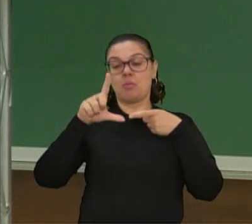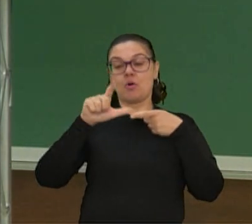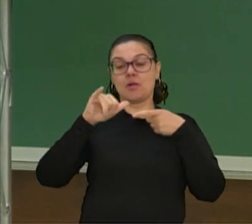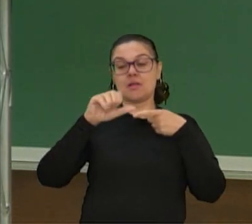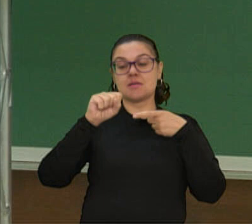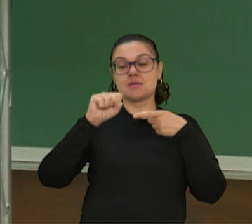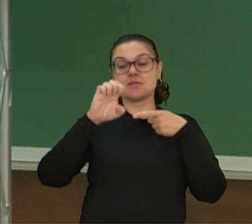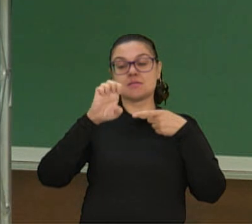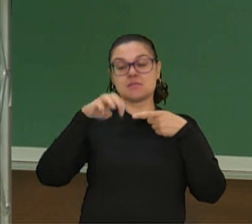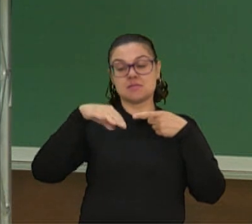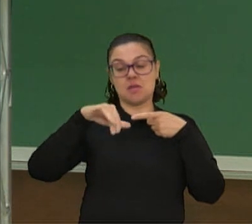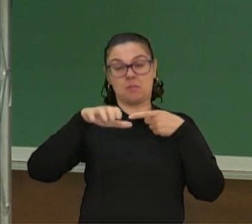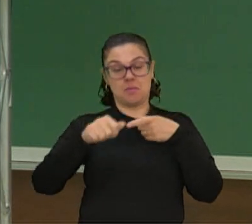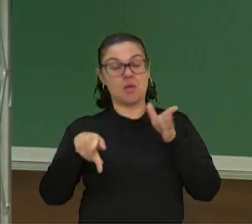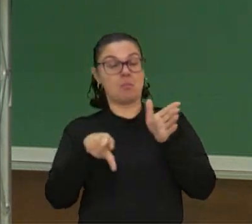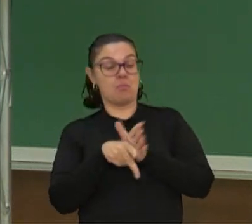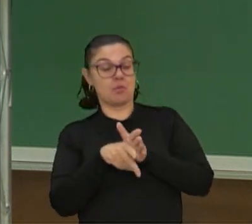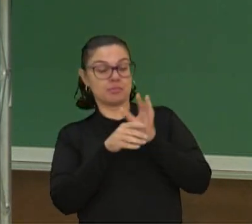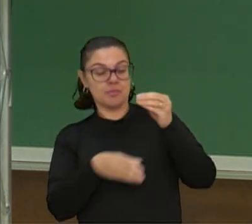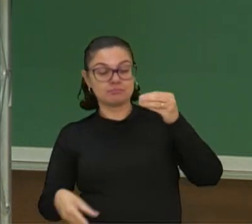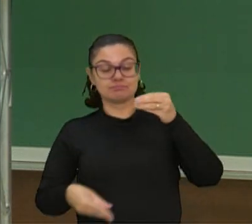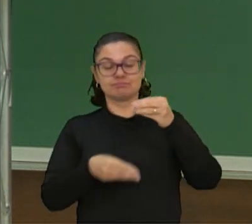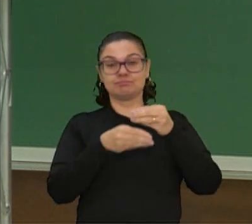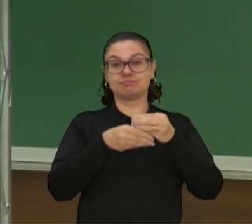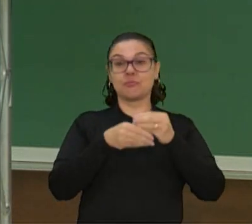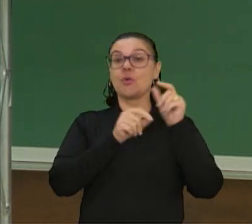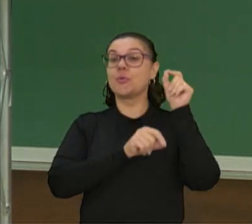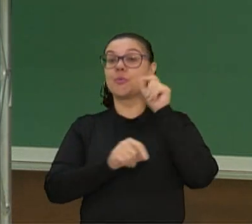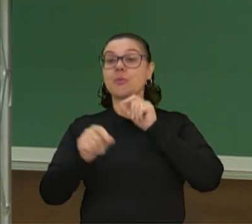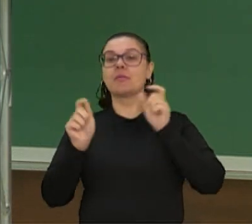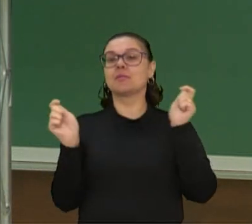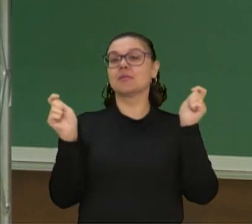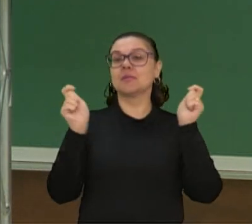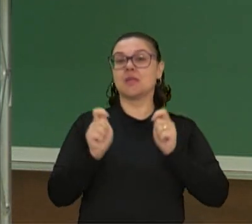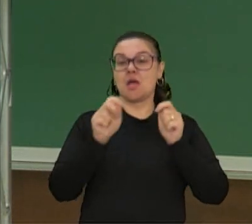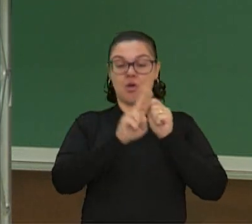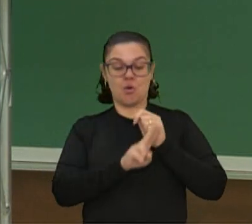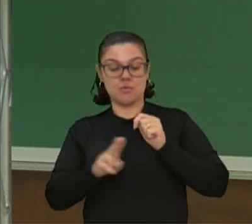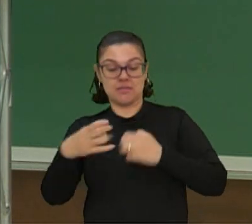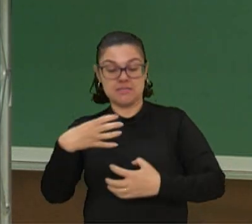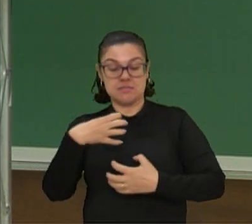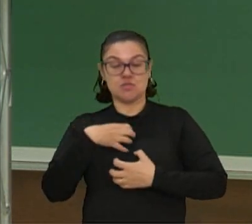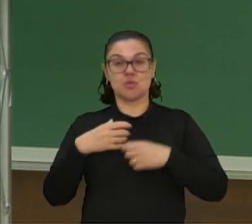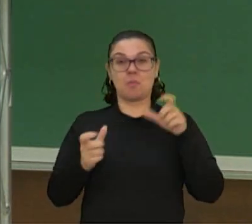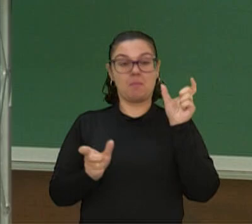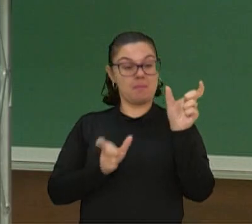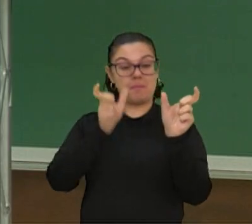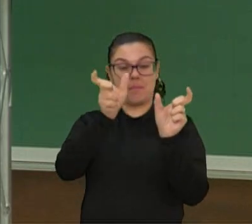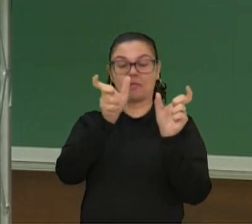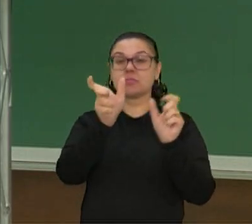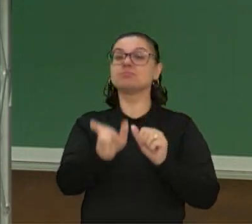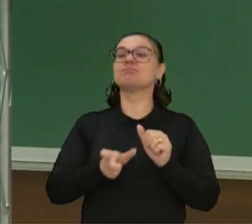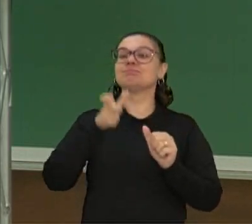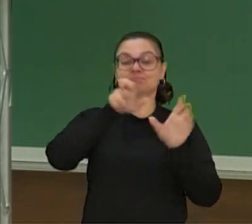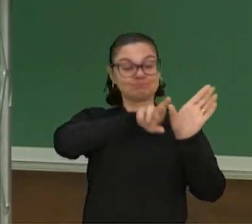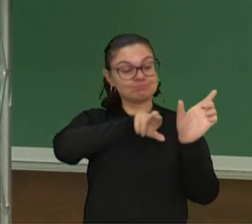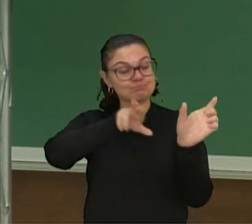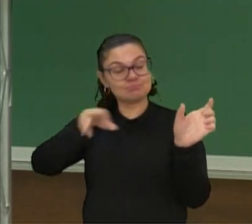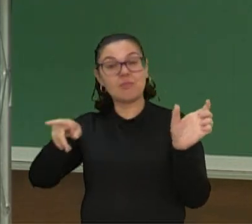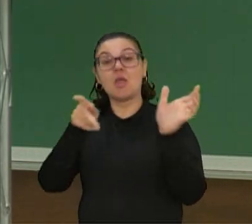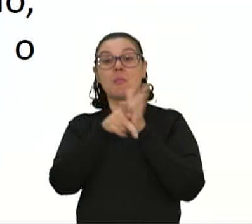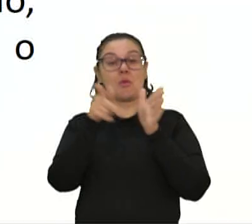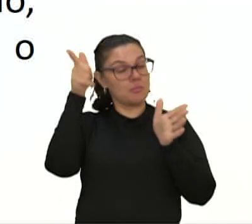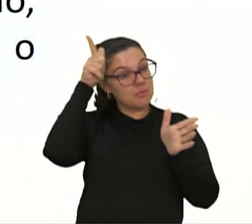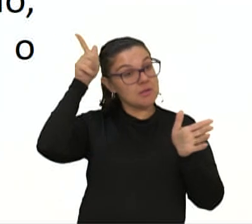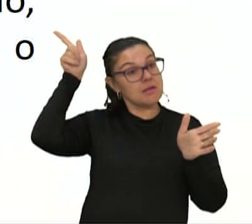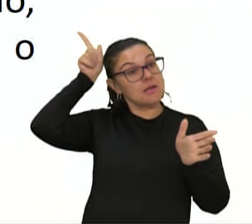uma propriedade das línguas naturais. Polissemia é a possibilidade do sentido de uma palavra ser múltiplo. Vem do